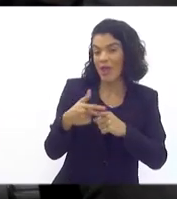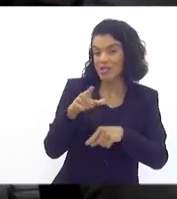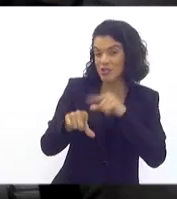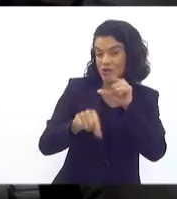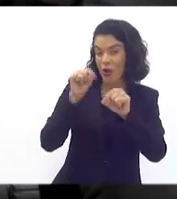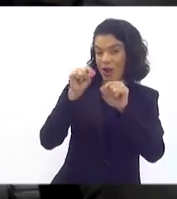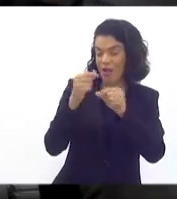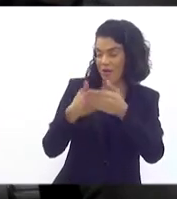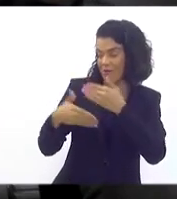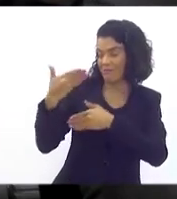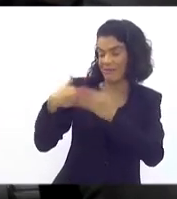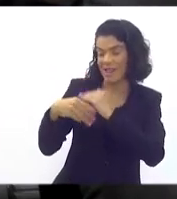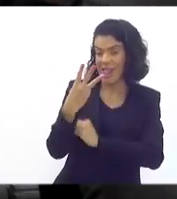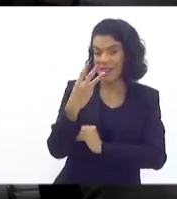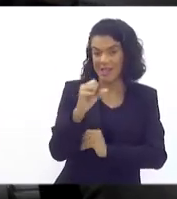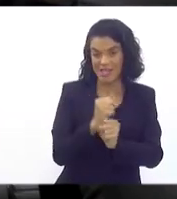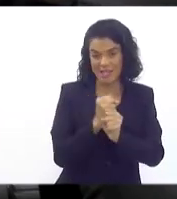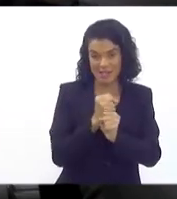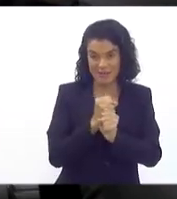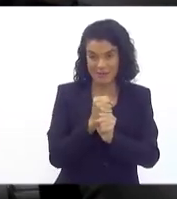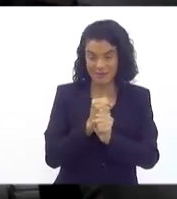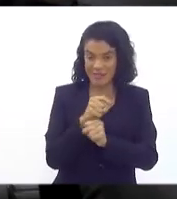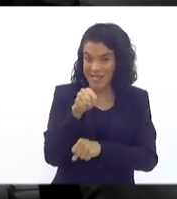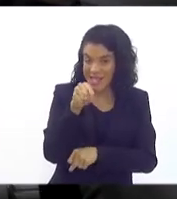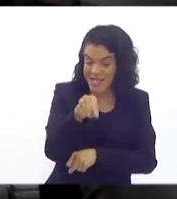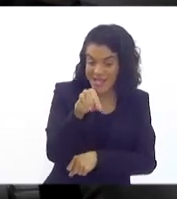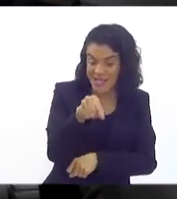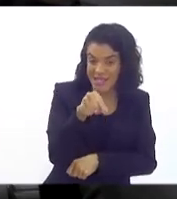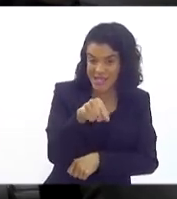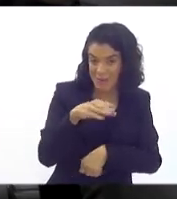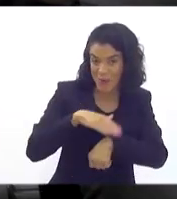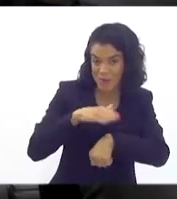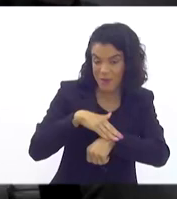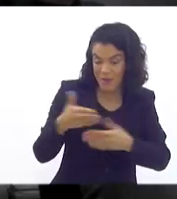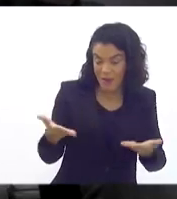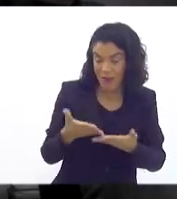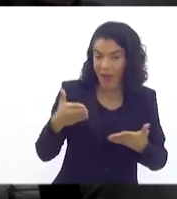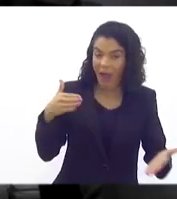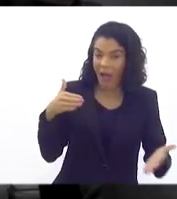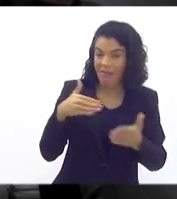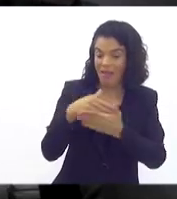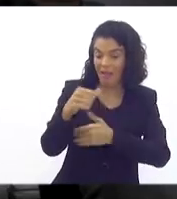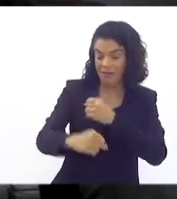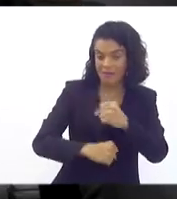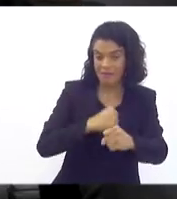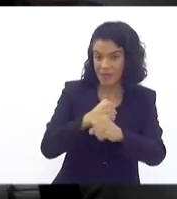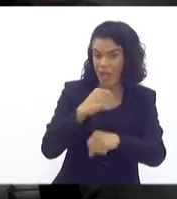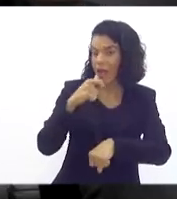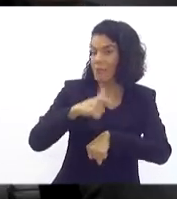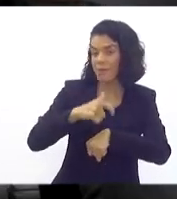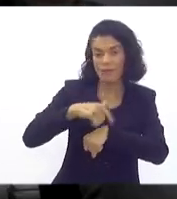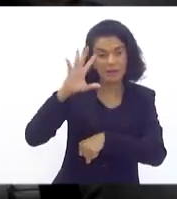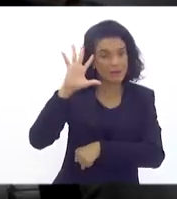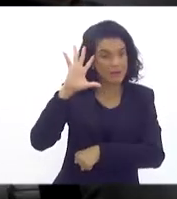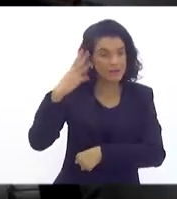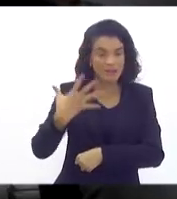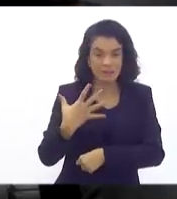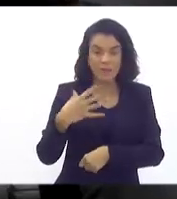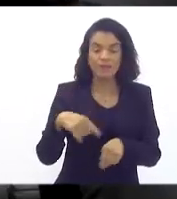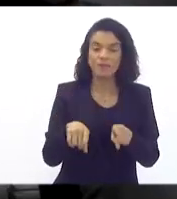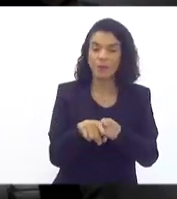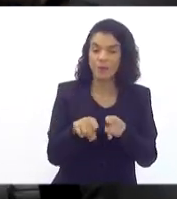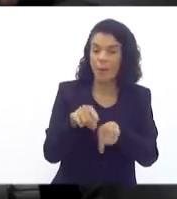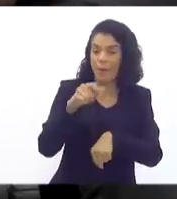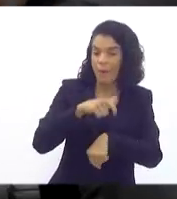atrás e esta esta falando esse desse momento até o ano que vem é o momento de decisão e o momento que